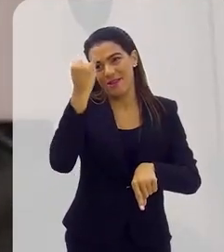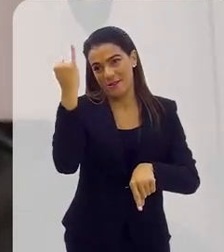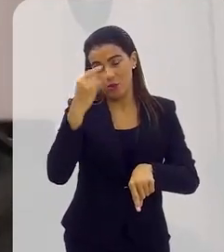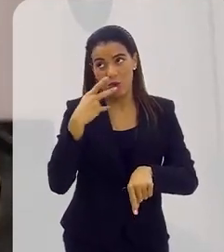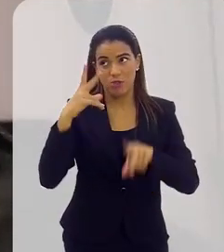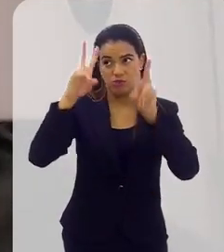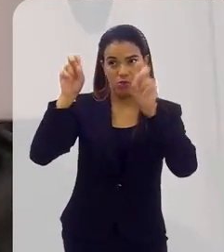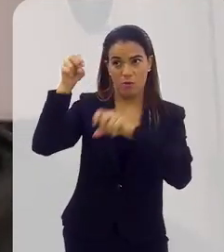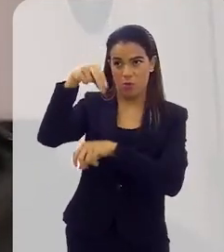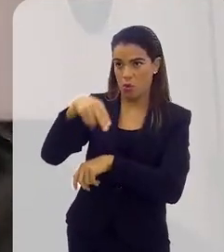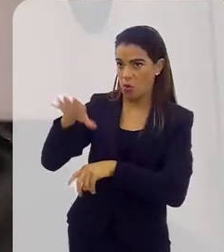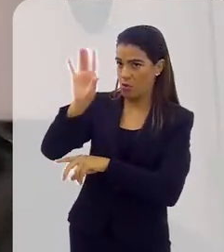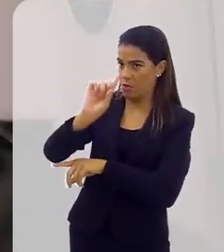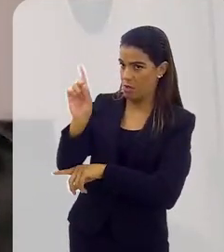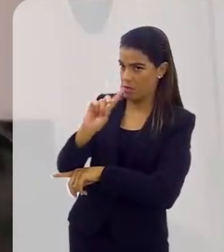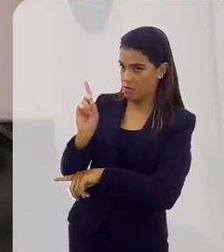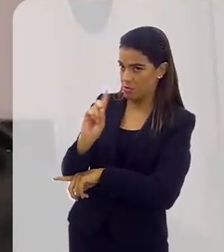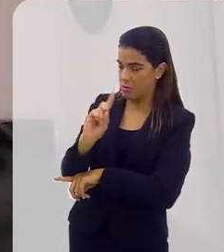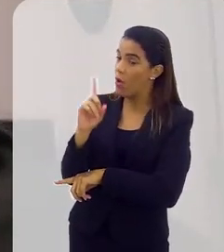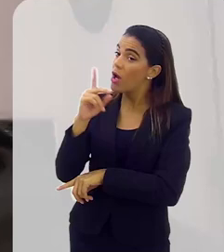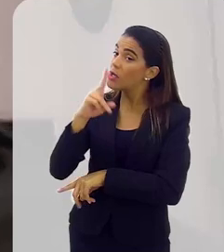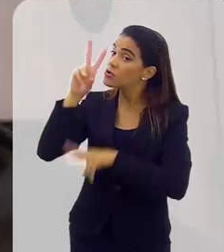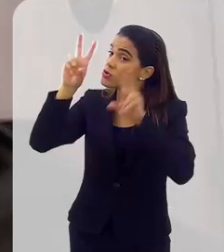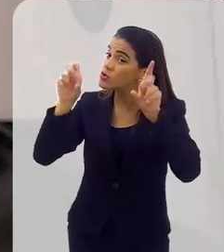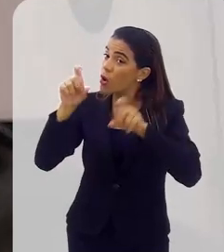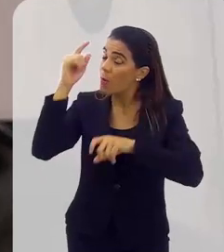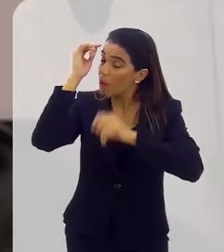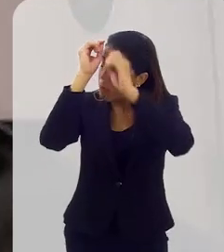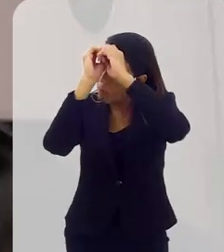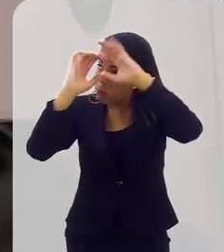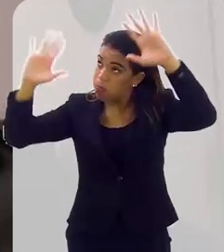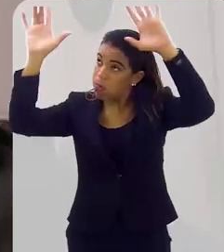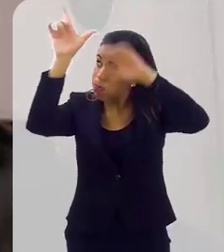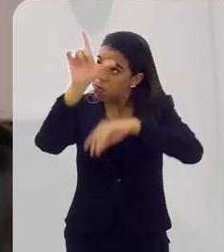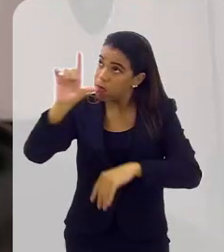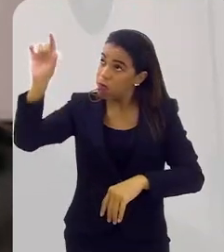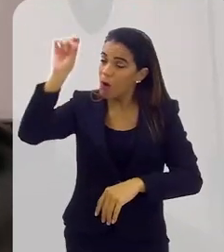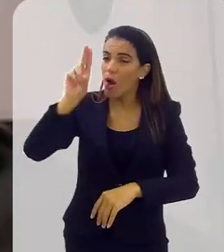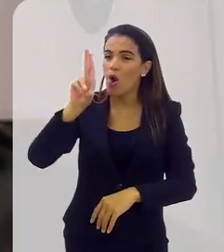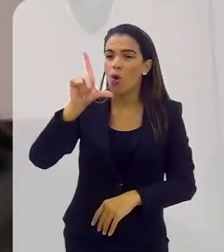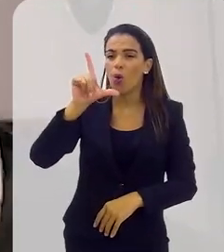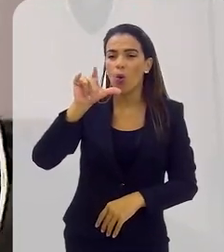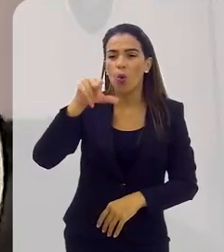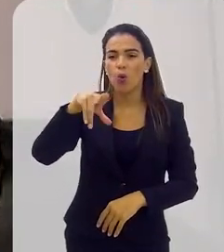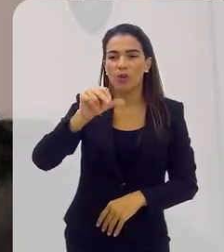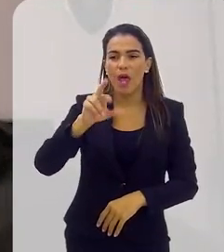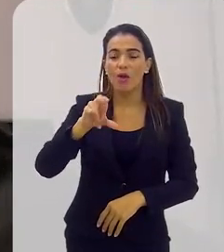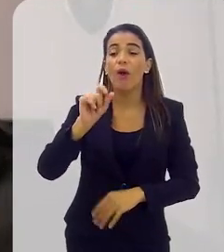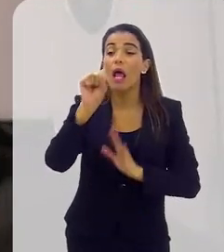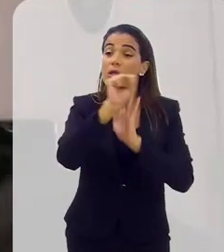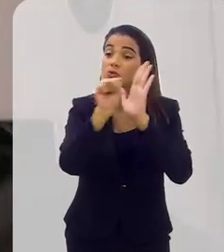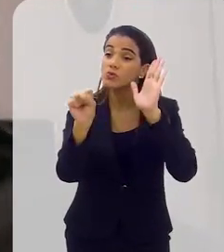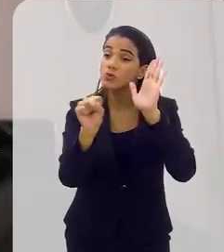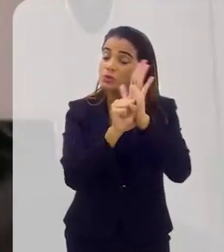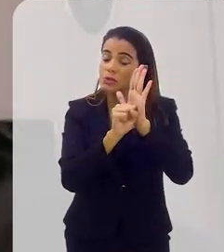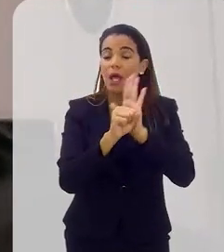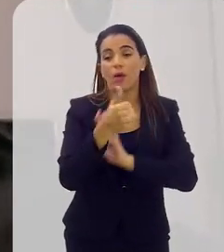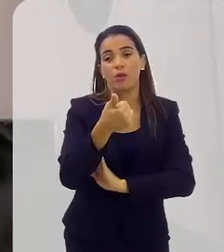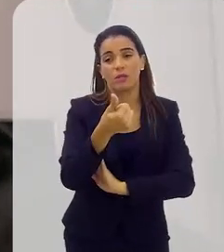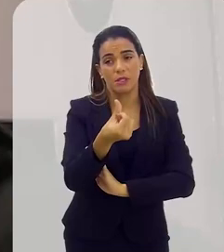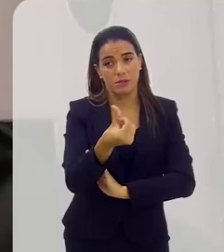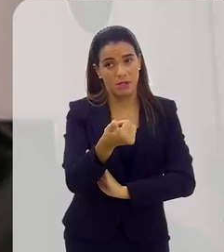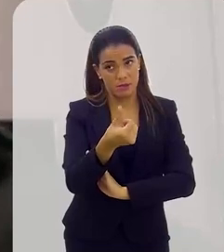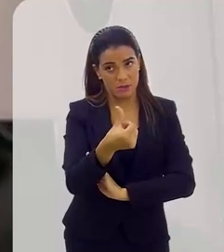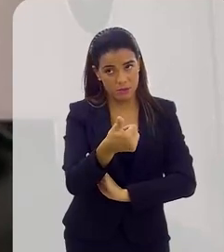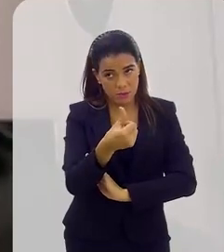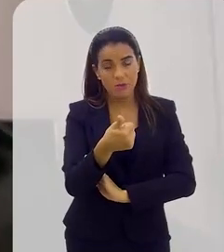24. Ele não é um enredo sobre Nordeste, ele é um enredo sobre Lunário, né, que é do século XVI, né, o